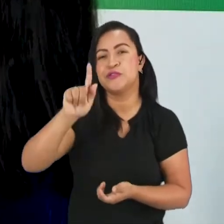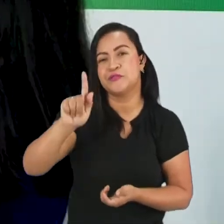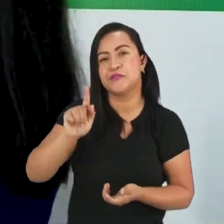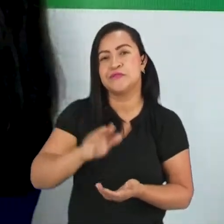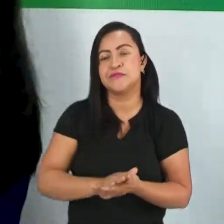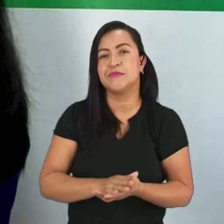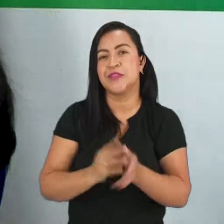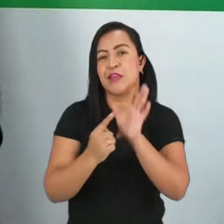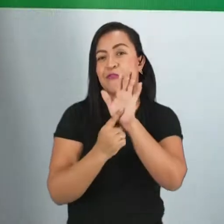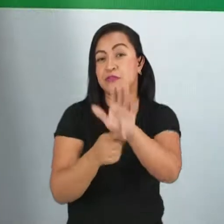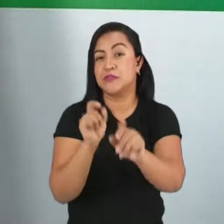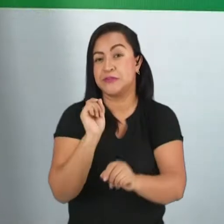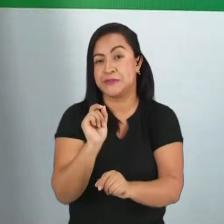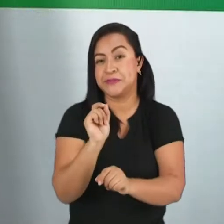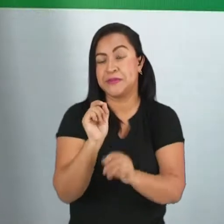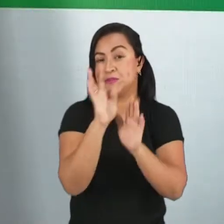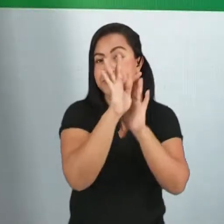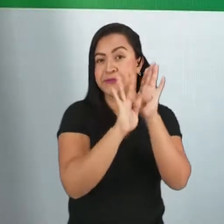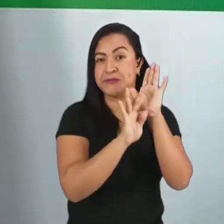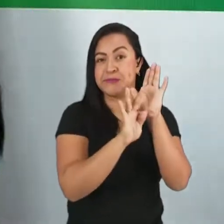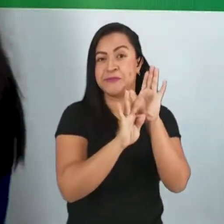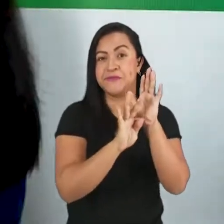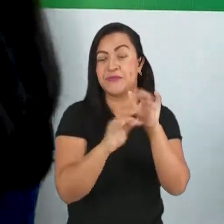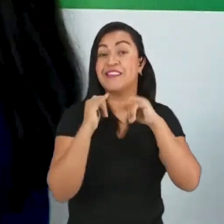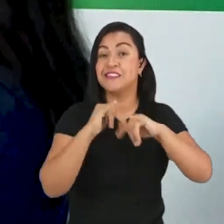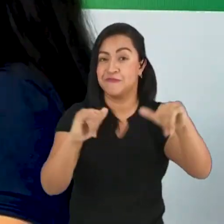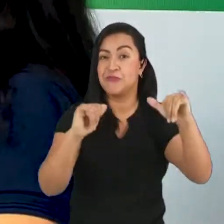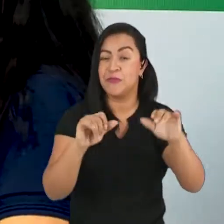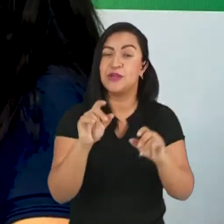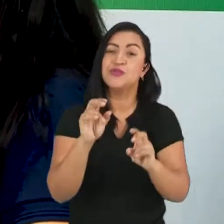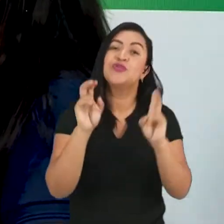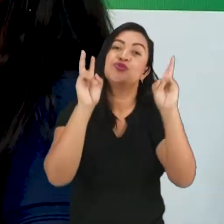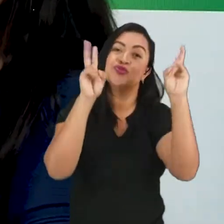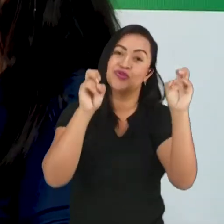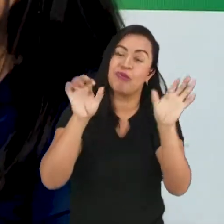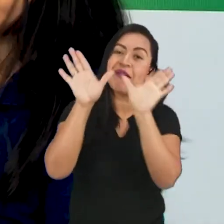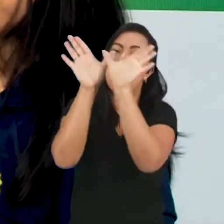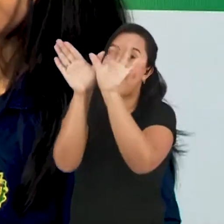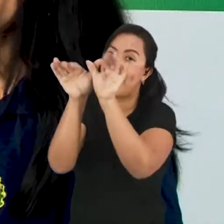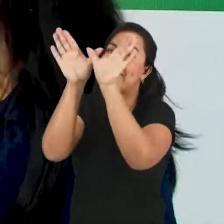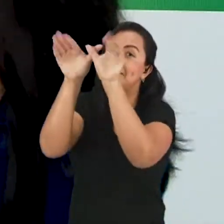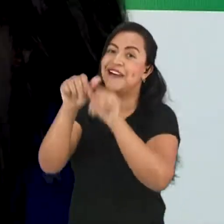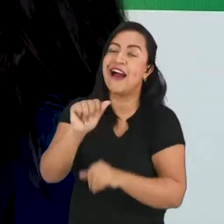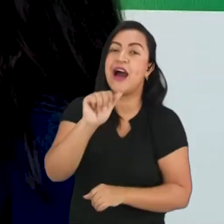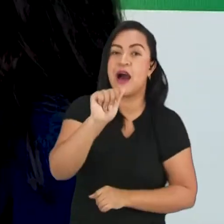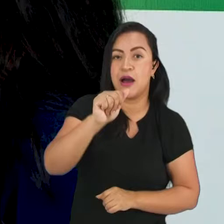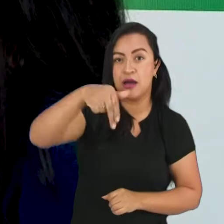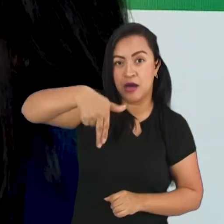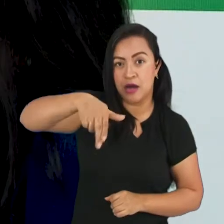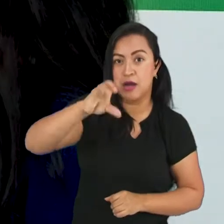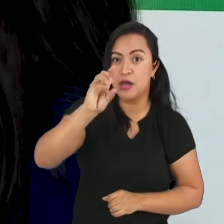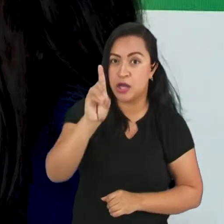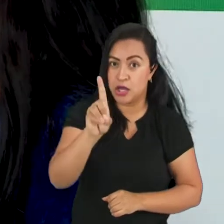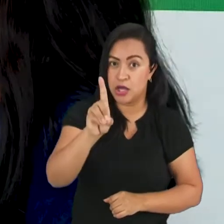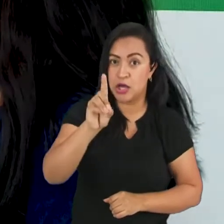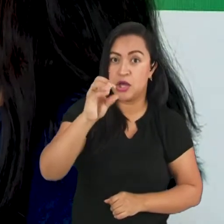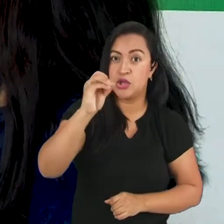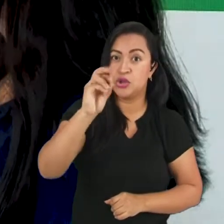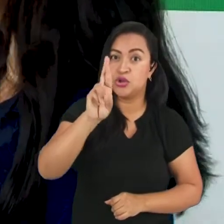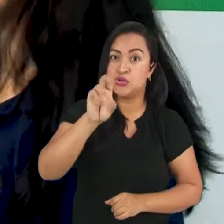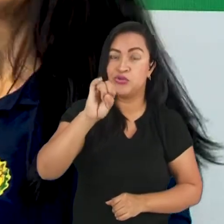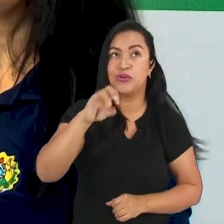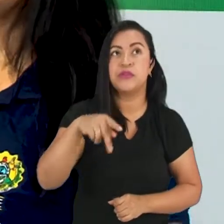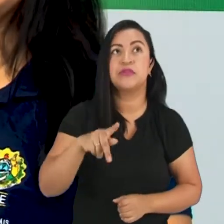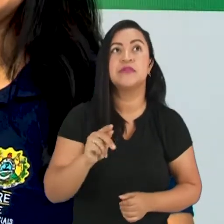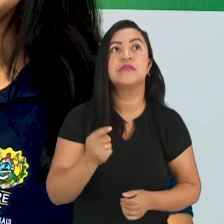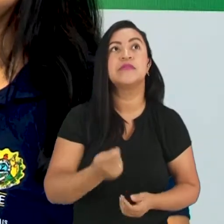vocês, que a gente vai trabalhar nesse texto, isso aqui, ó, falésias. Mas coloca o ninho lá nas falésias ou barrancos.